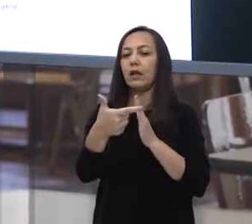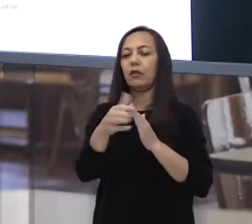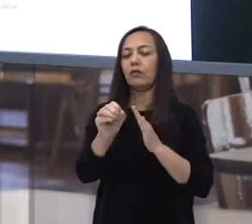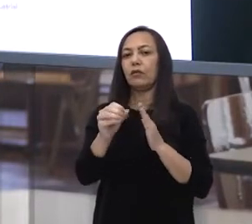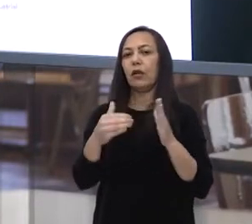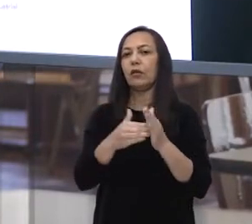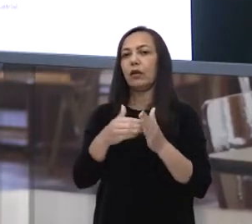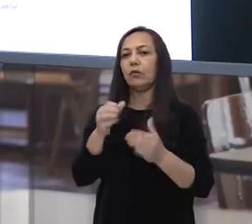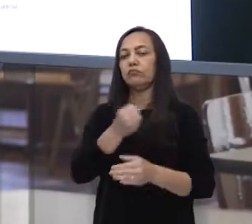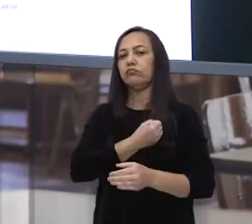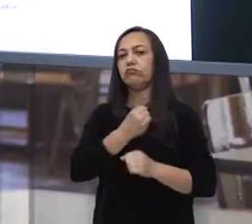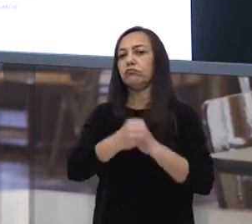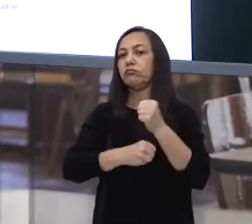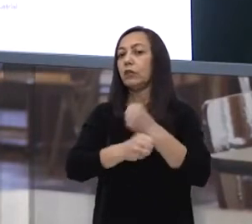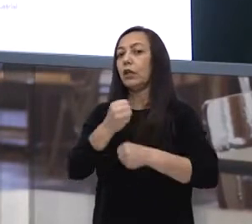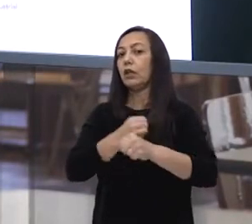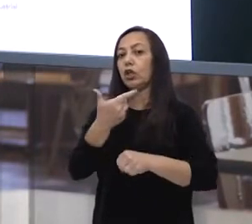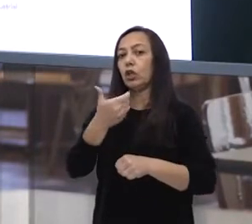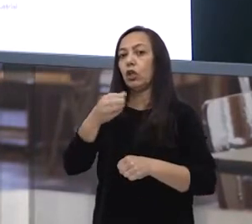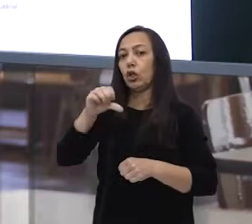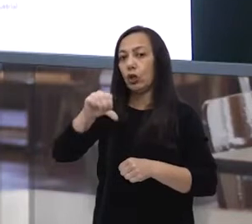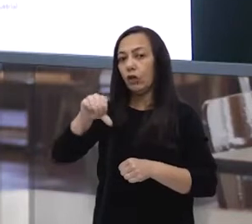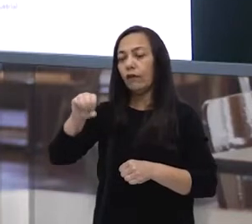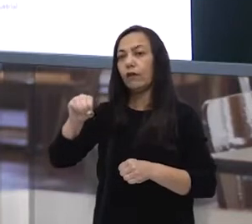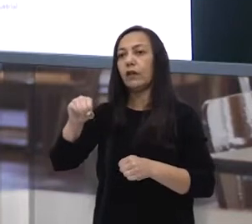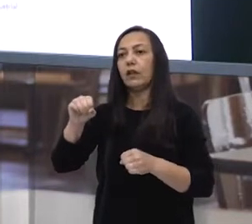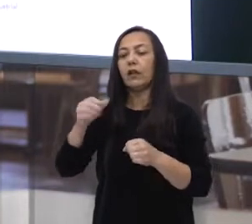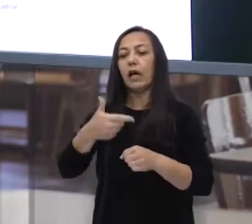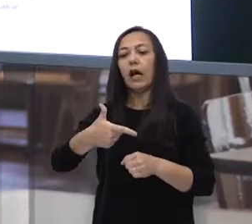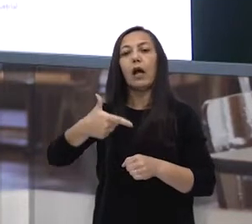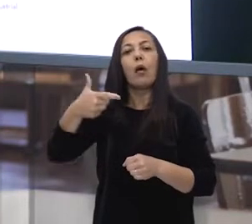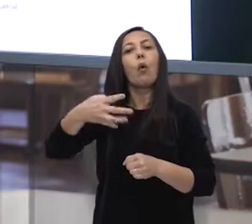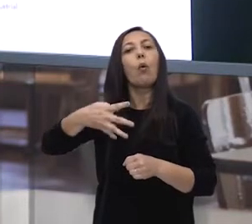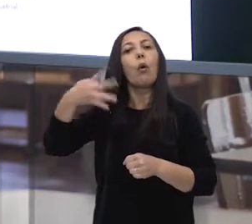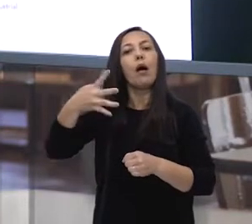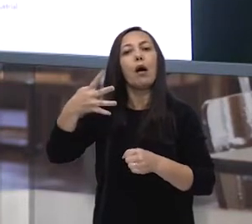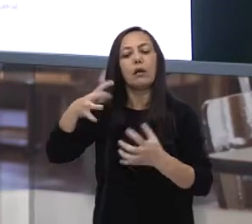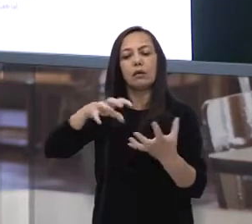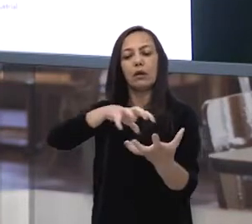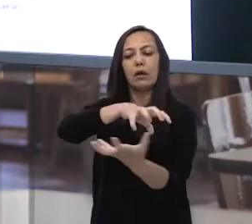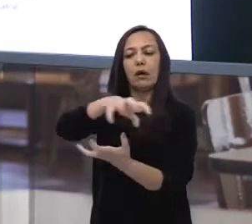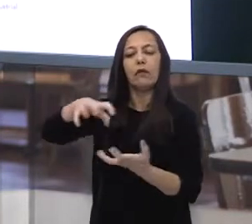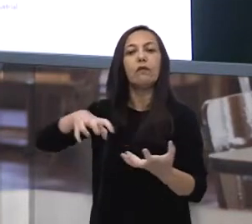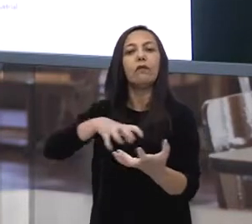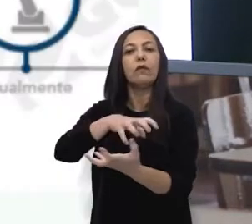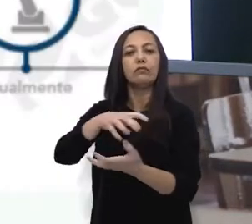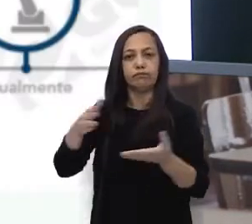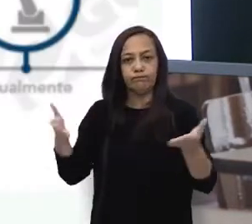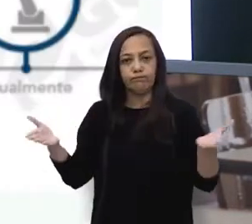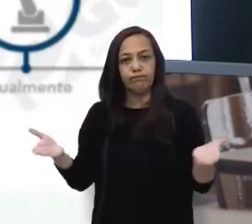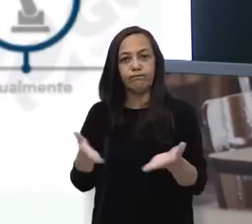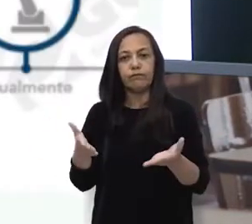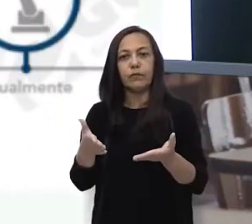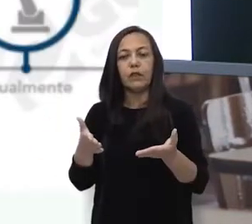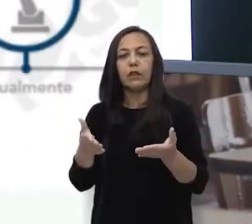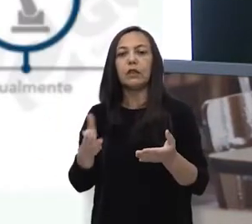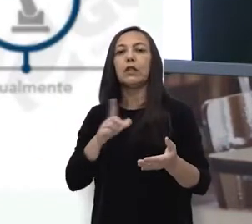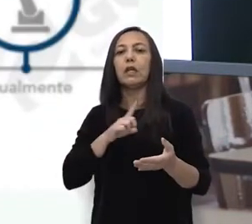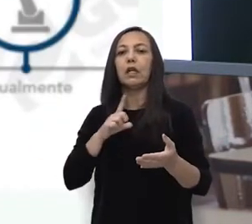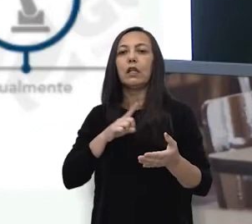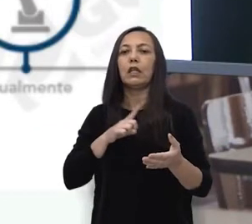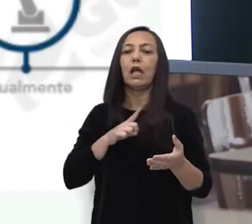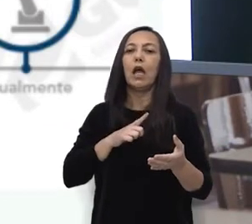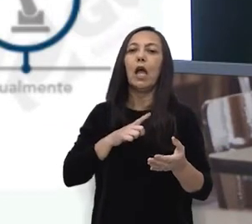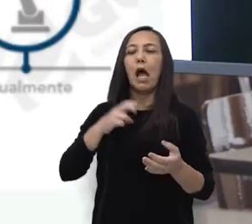anos 90. E a quarta fase da revolução é a revolução atual, é a robótica, é